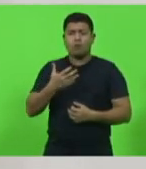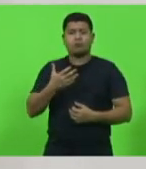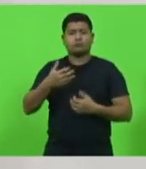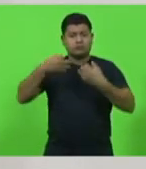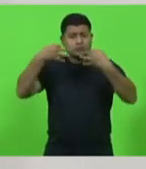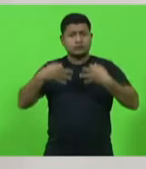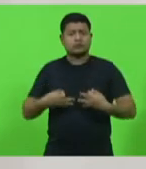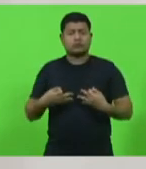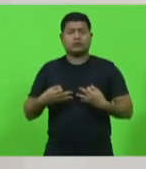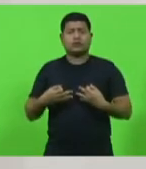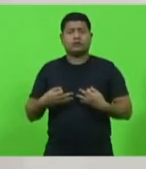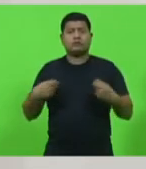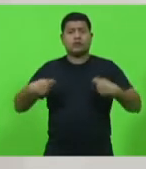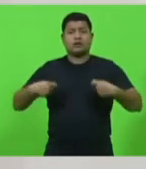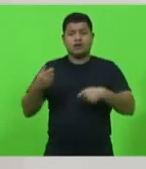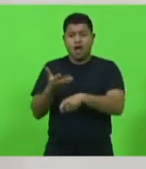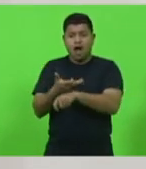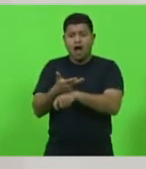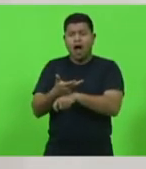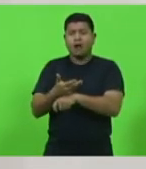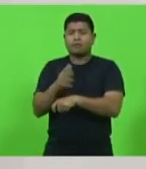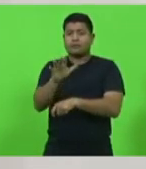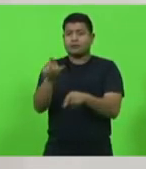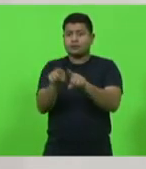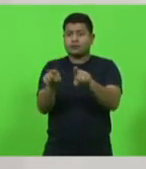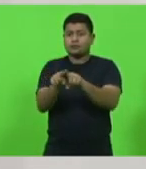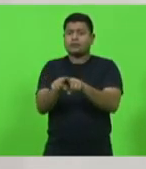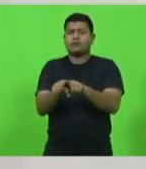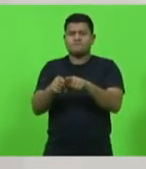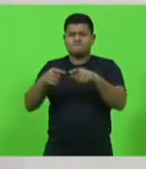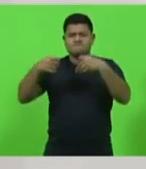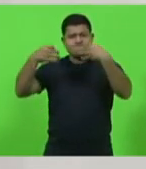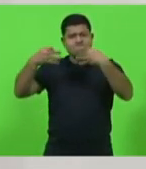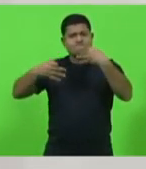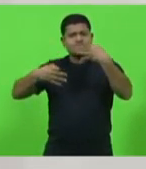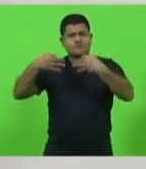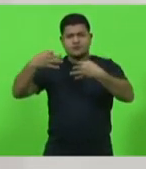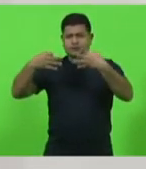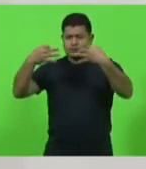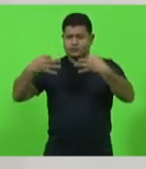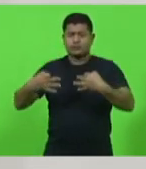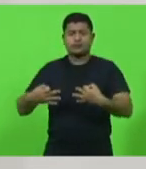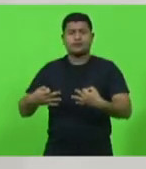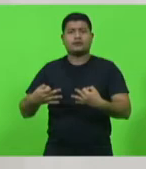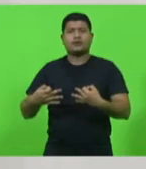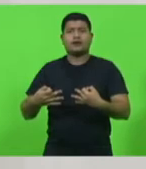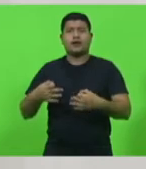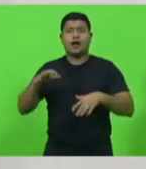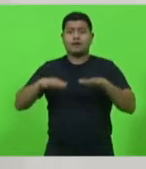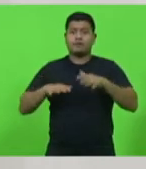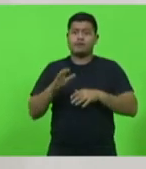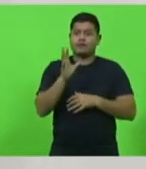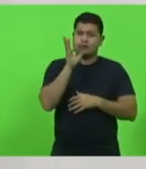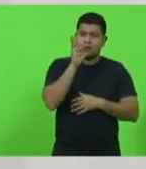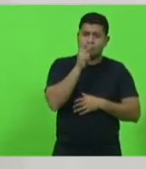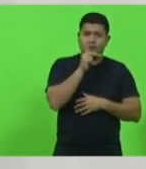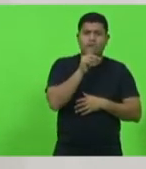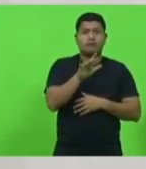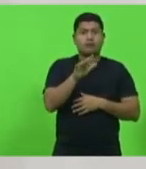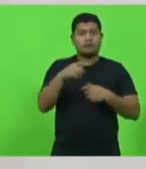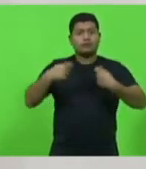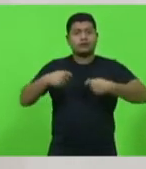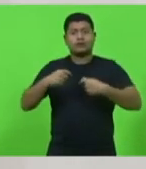tão rápida quanto justa, talvez um pouco mais demorada, mas justa é o que é mais importante.